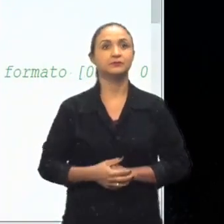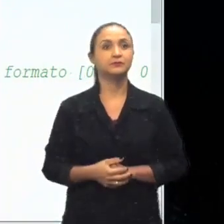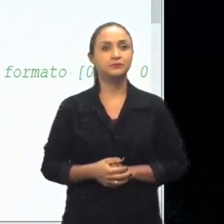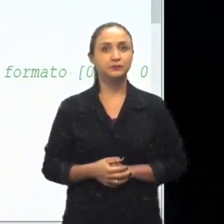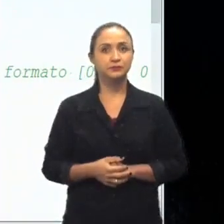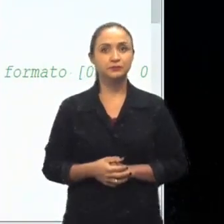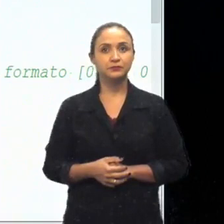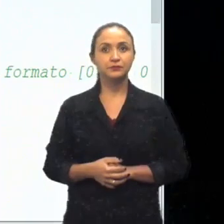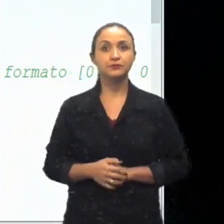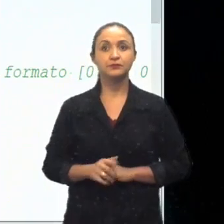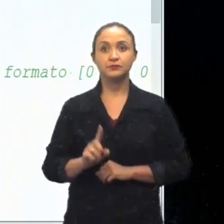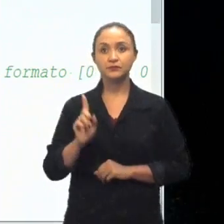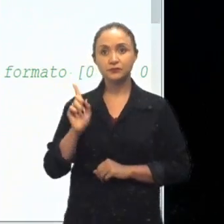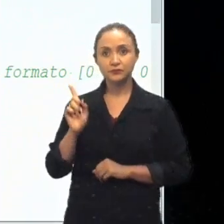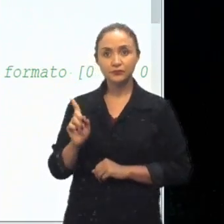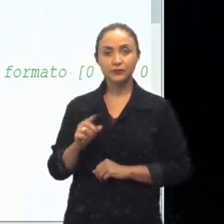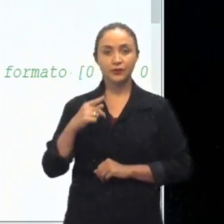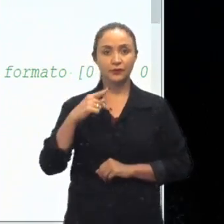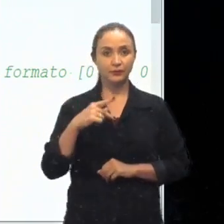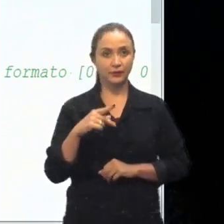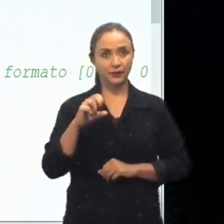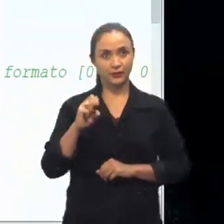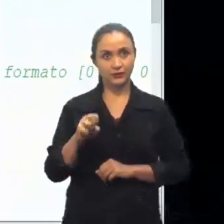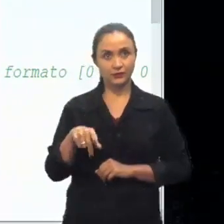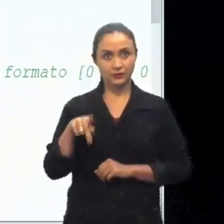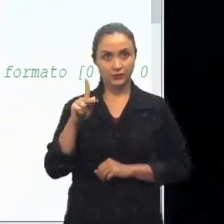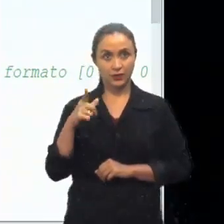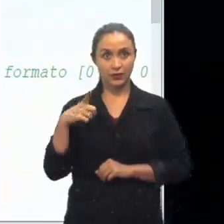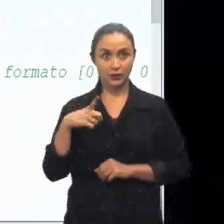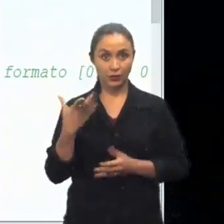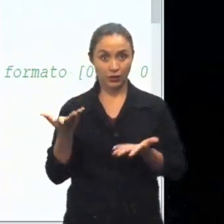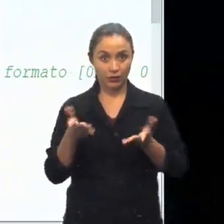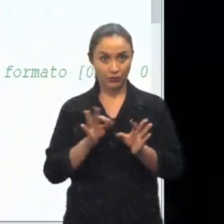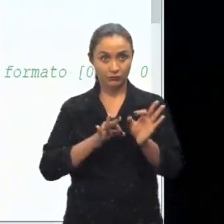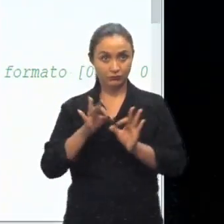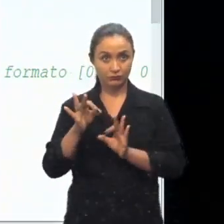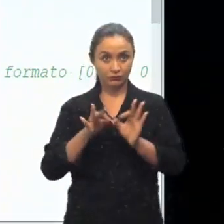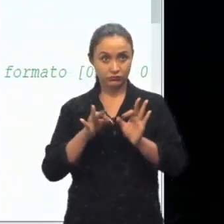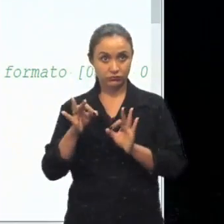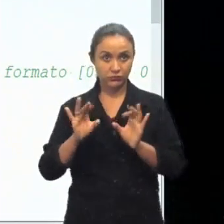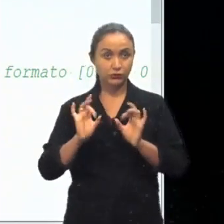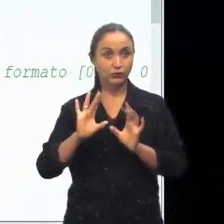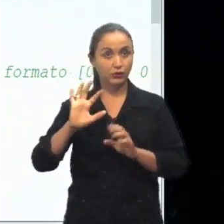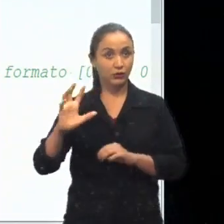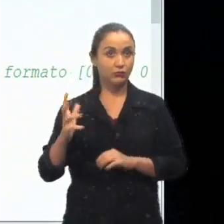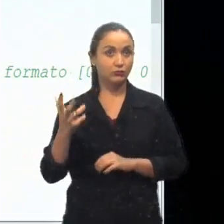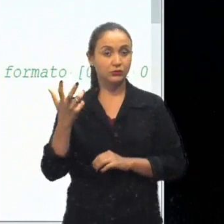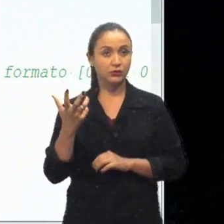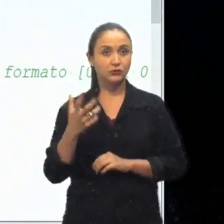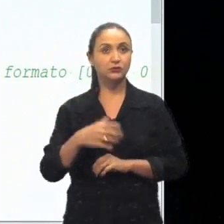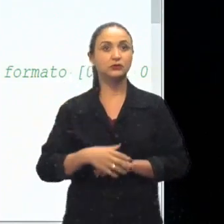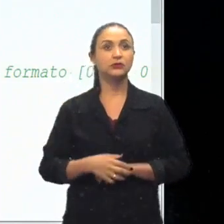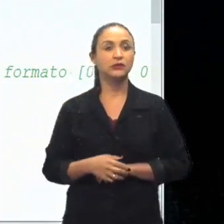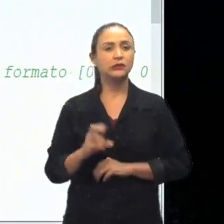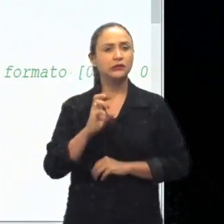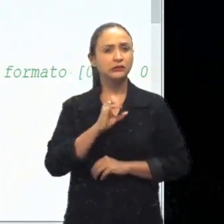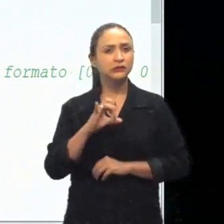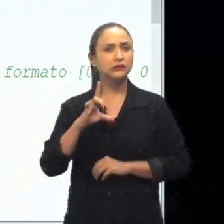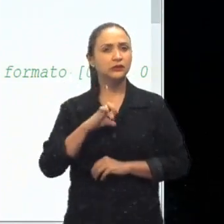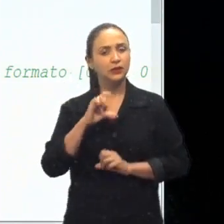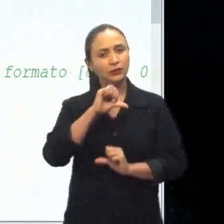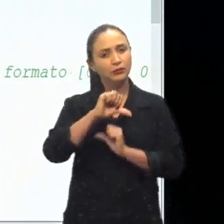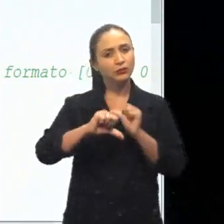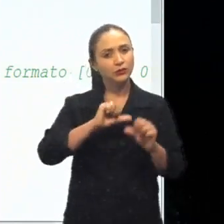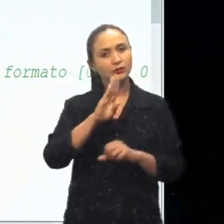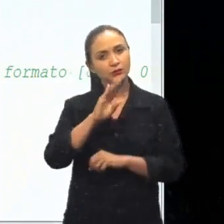Aqui, nessa modulação PSK que eu estou implementando, a mudança de fase só acontece quando tem mudança